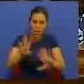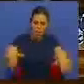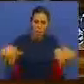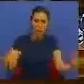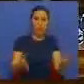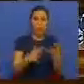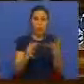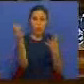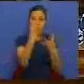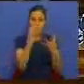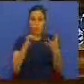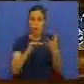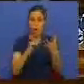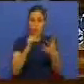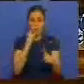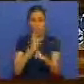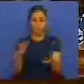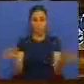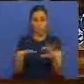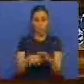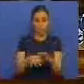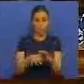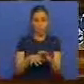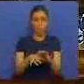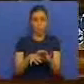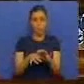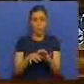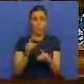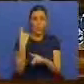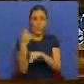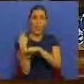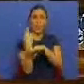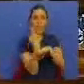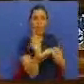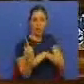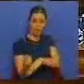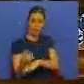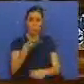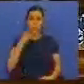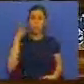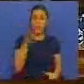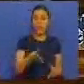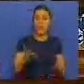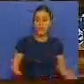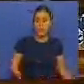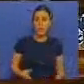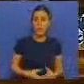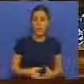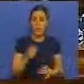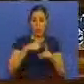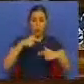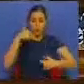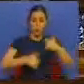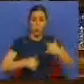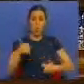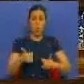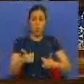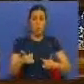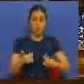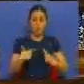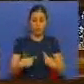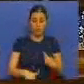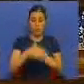quarto lugar, relativamente aos helicópteros, em que se refere um concurso. Estamos a entrar